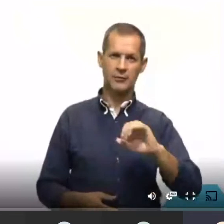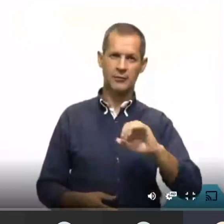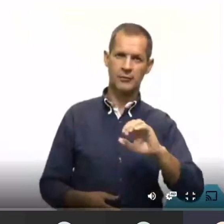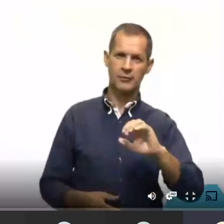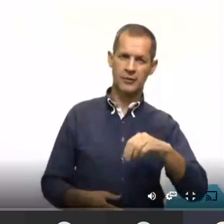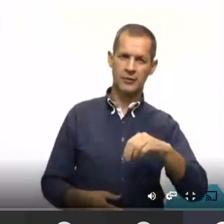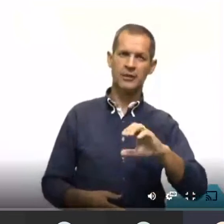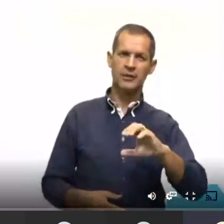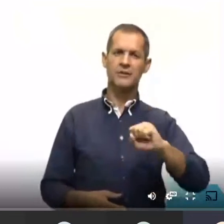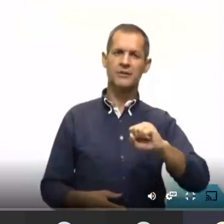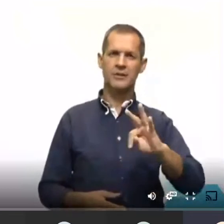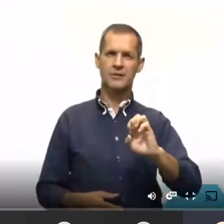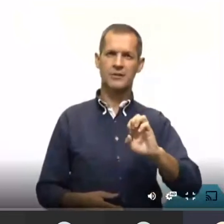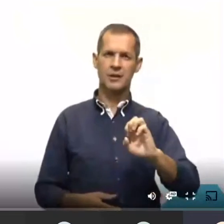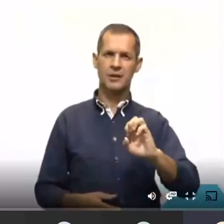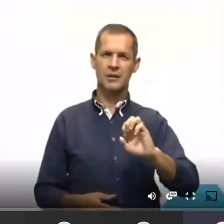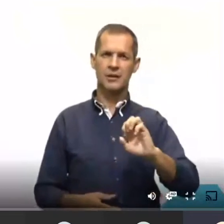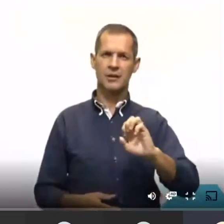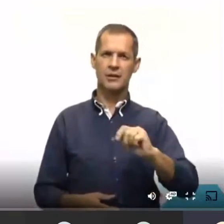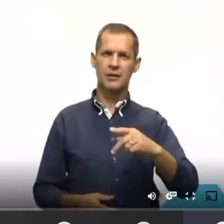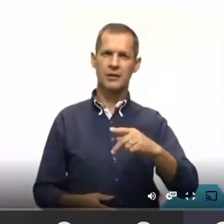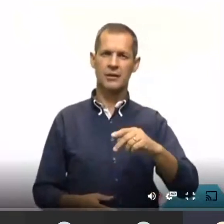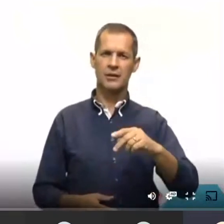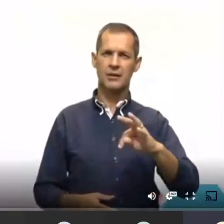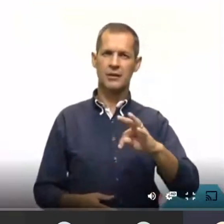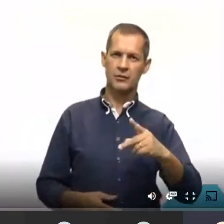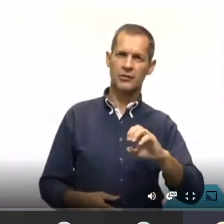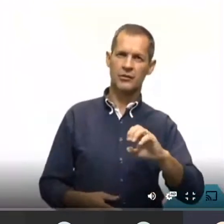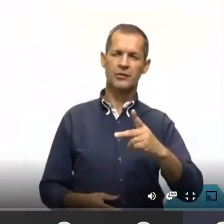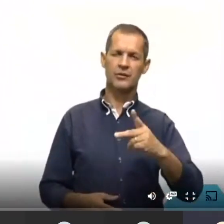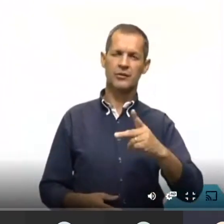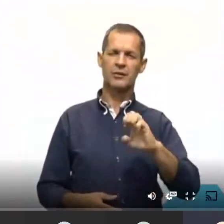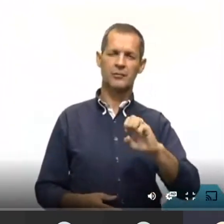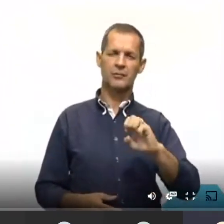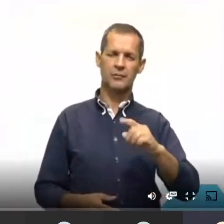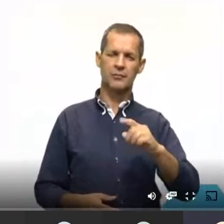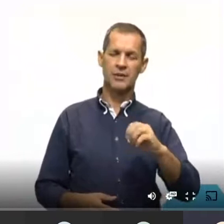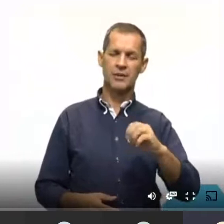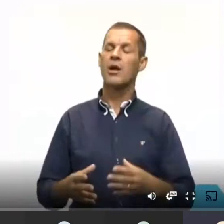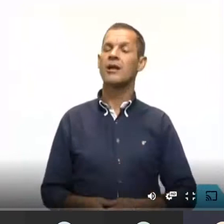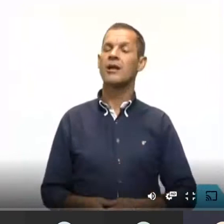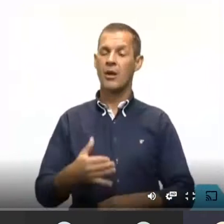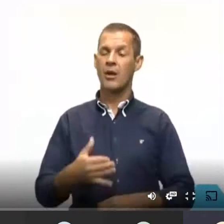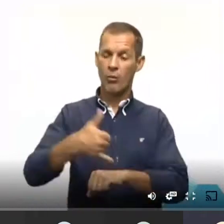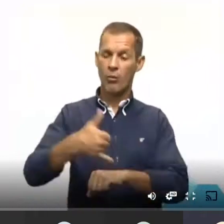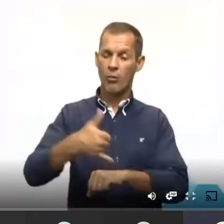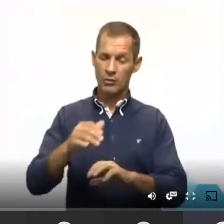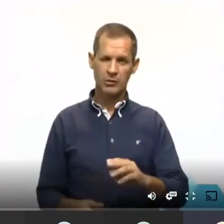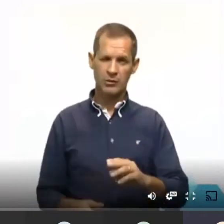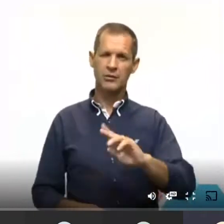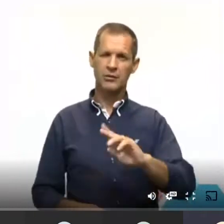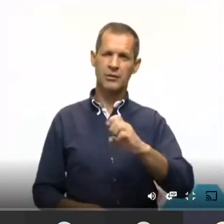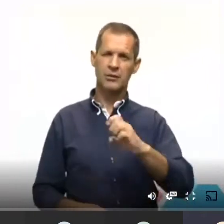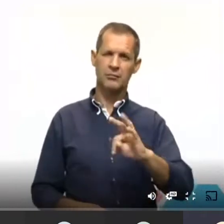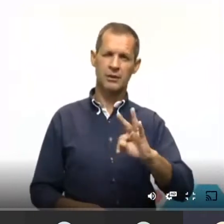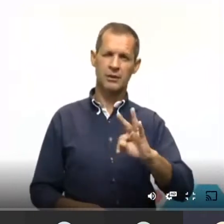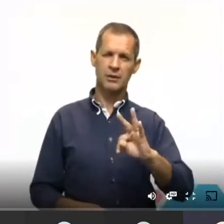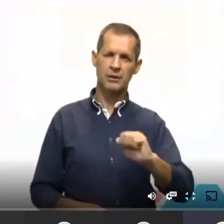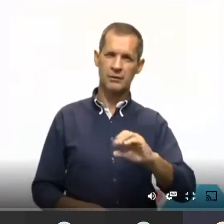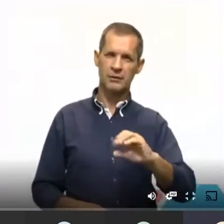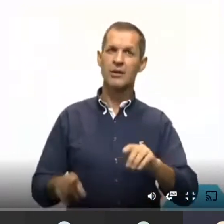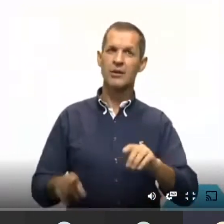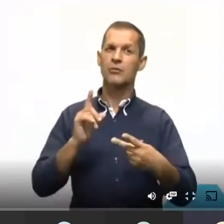esteatose hepática, né? Que nada mais é do que acúmulo de gordura nos hepatócitos. A segunda lâmina será